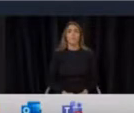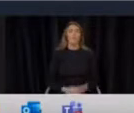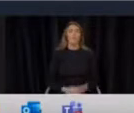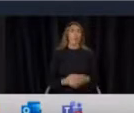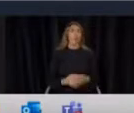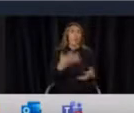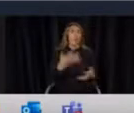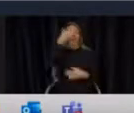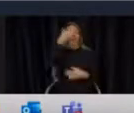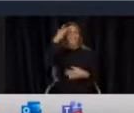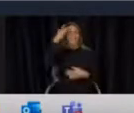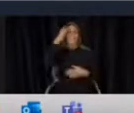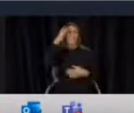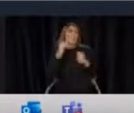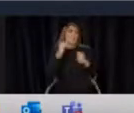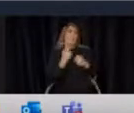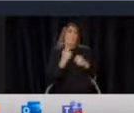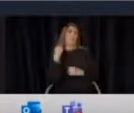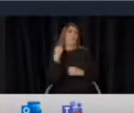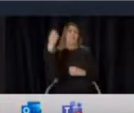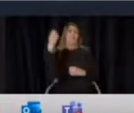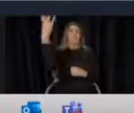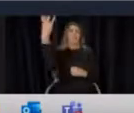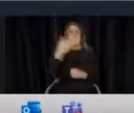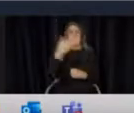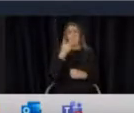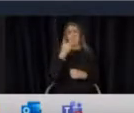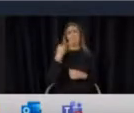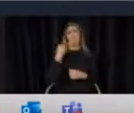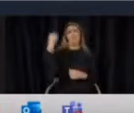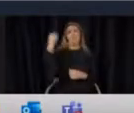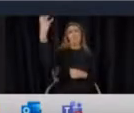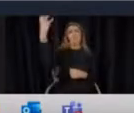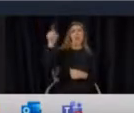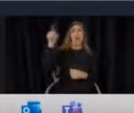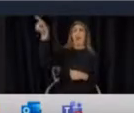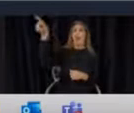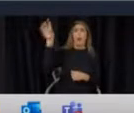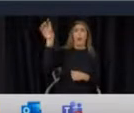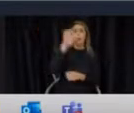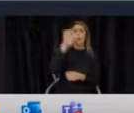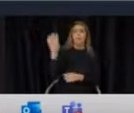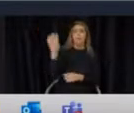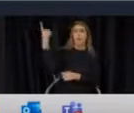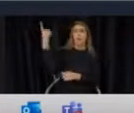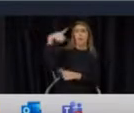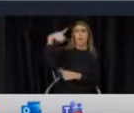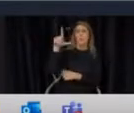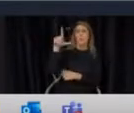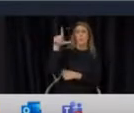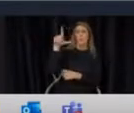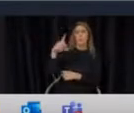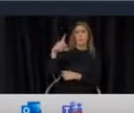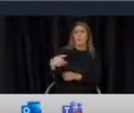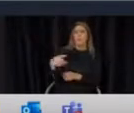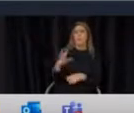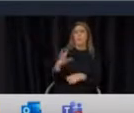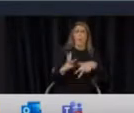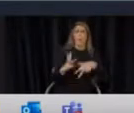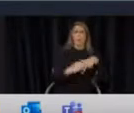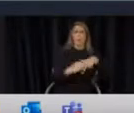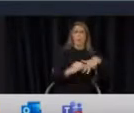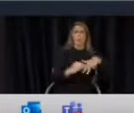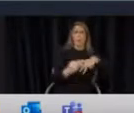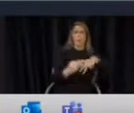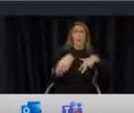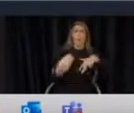de viajarem com mais facilidade, de surgir um doador em outro estado, eles conseguiriam competir de uma forma desigual com quem não tivesse